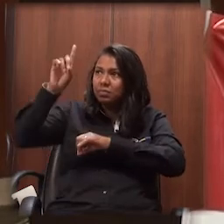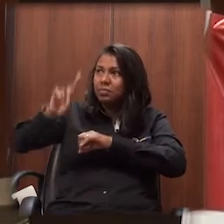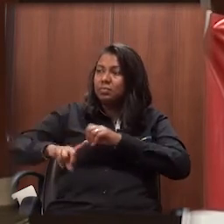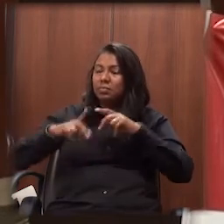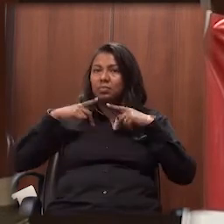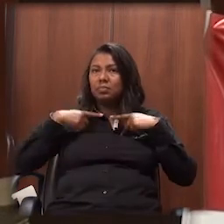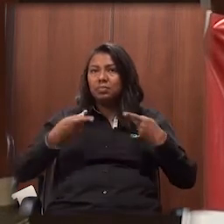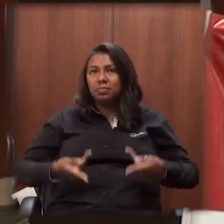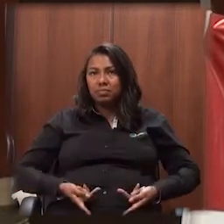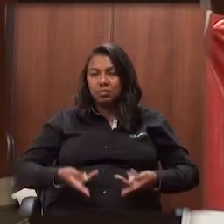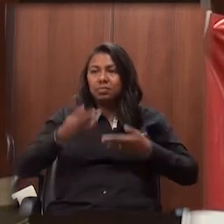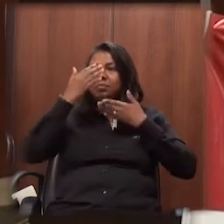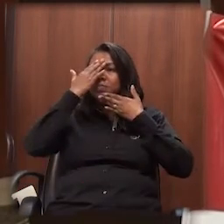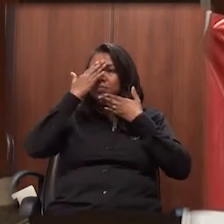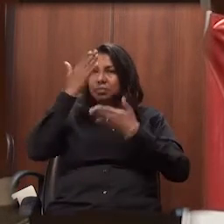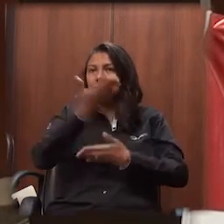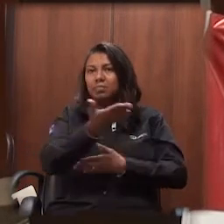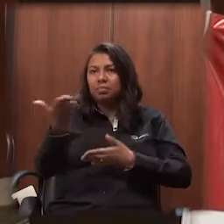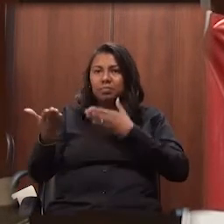humanos. Muito obrigado a todos.